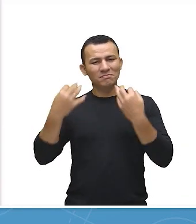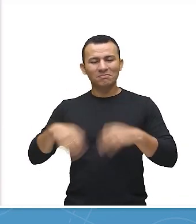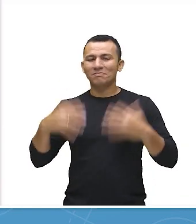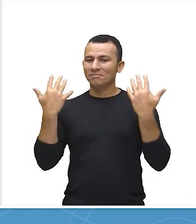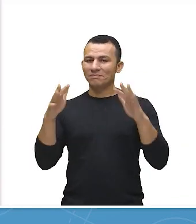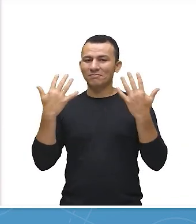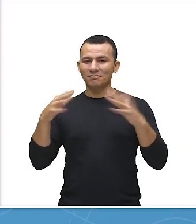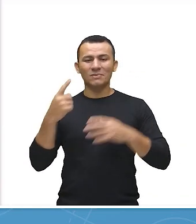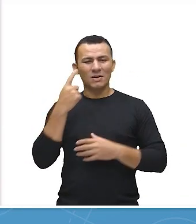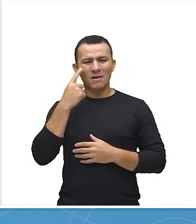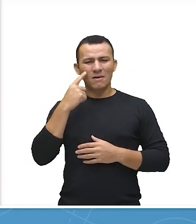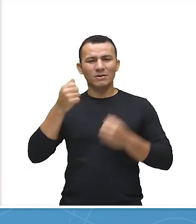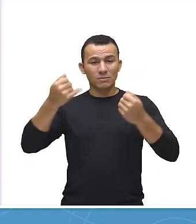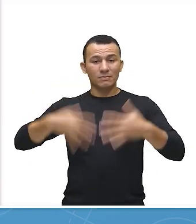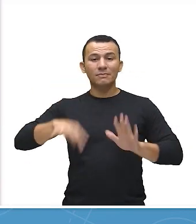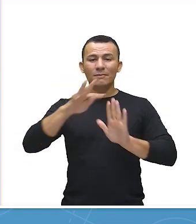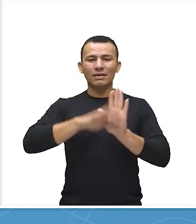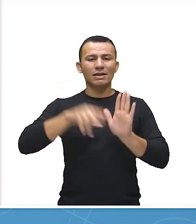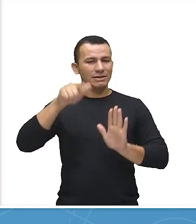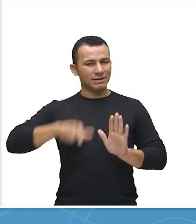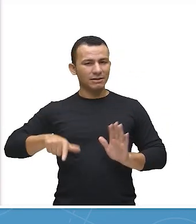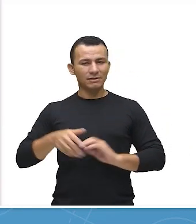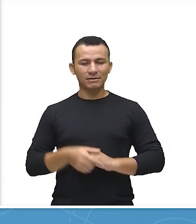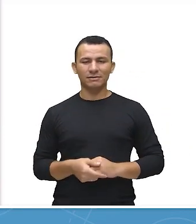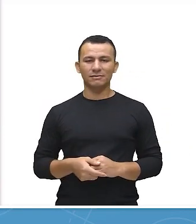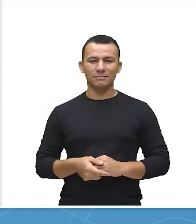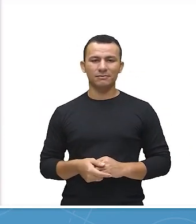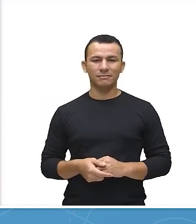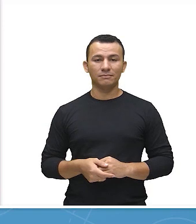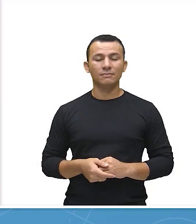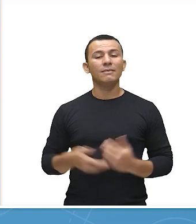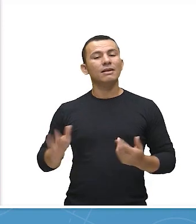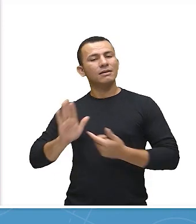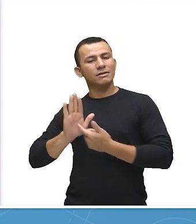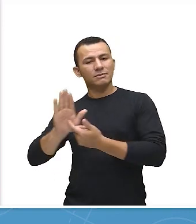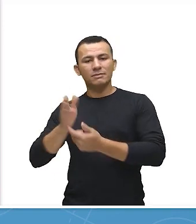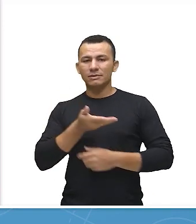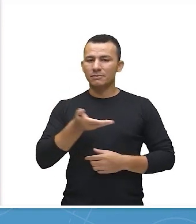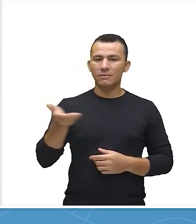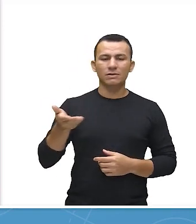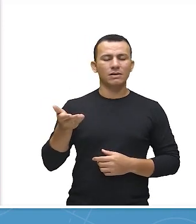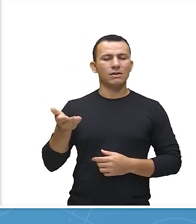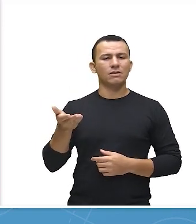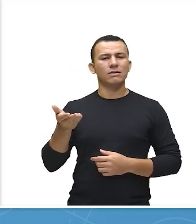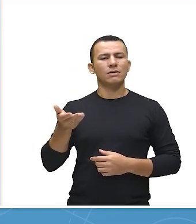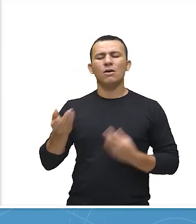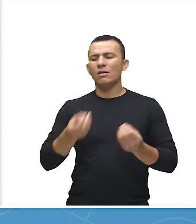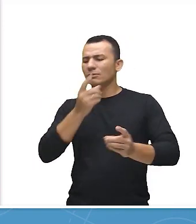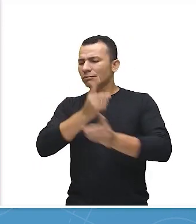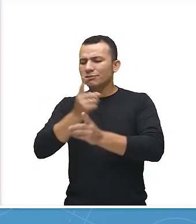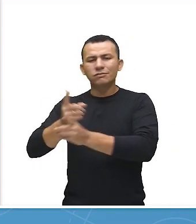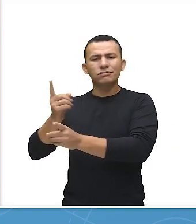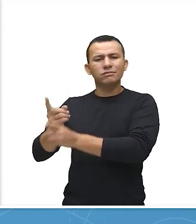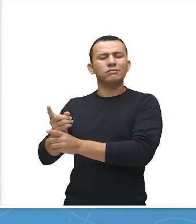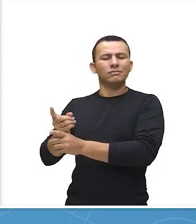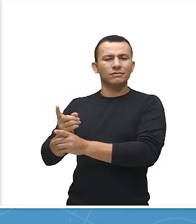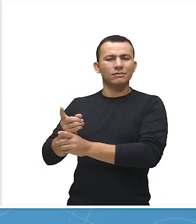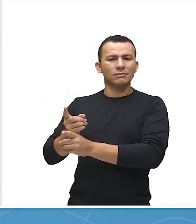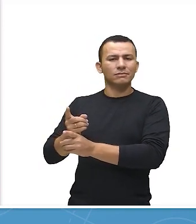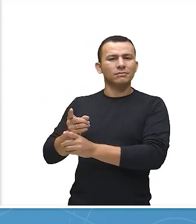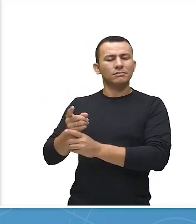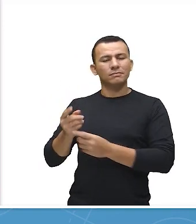Então, pessoal, o texto narrativo, ele tem o narrador, né? Então, o narrador